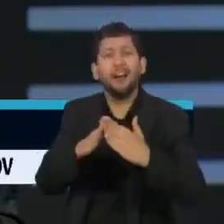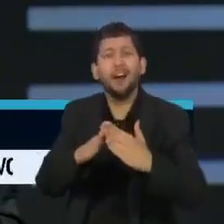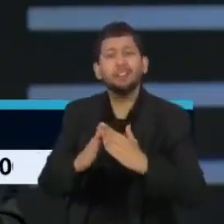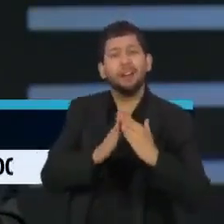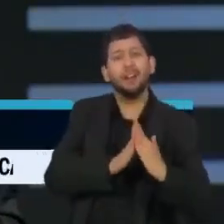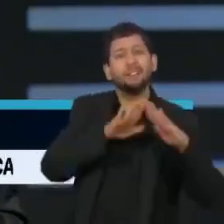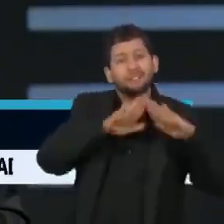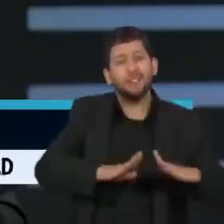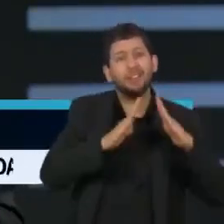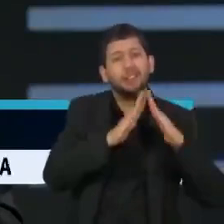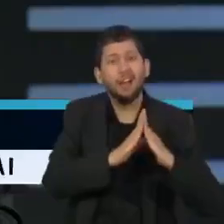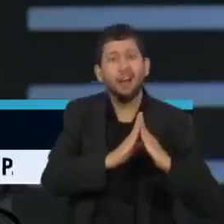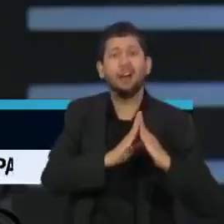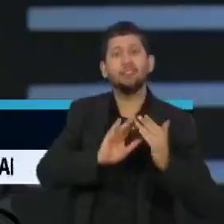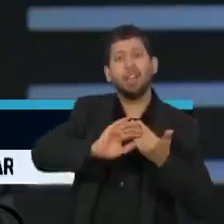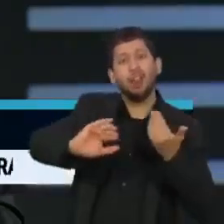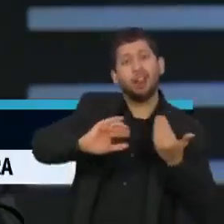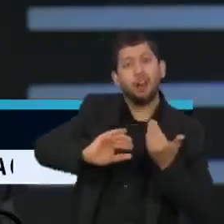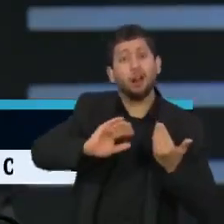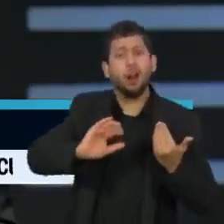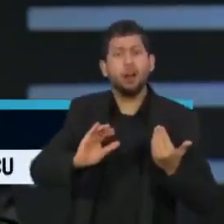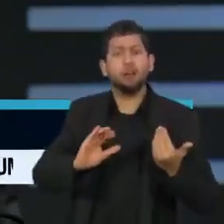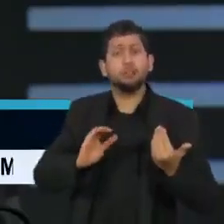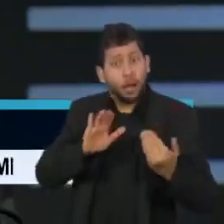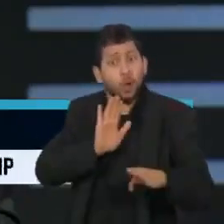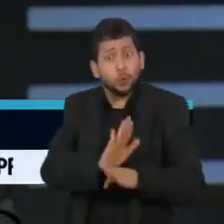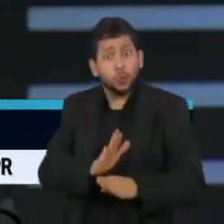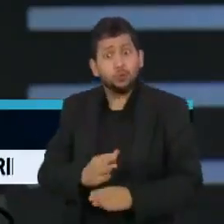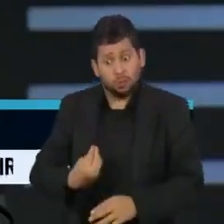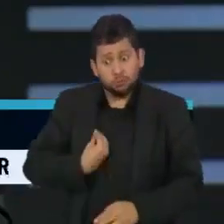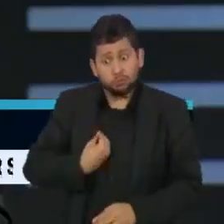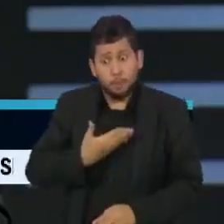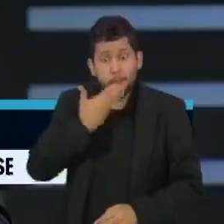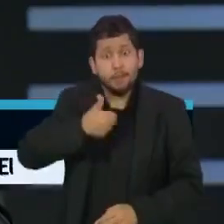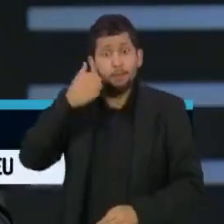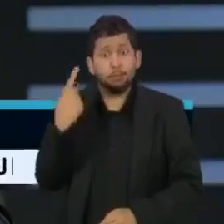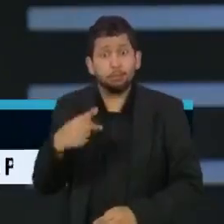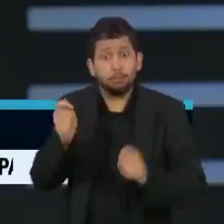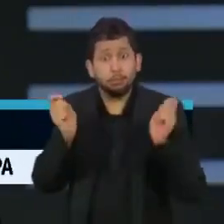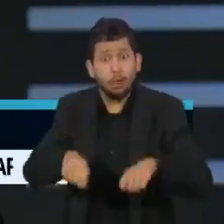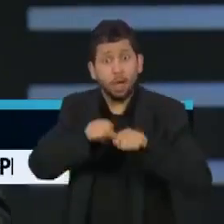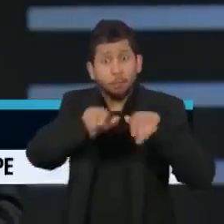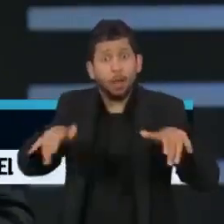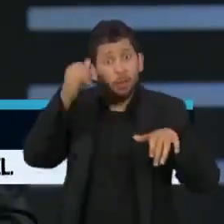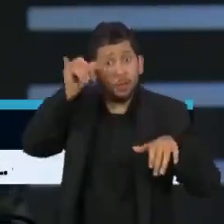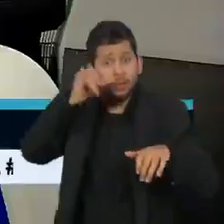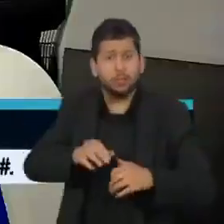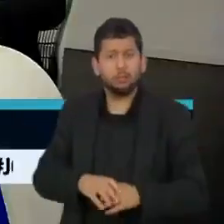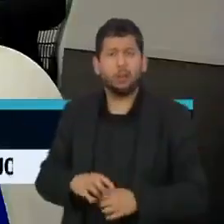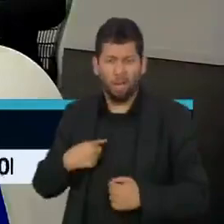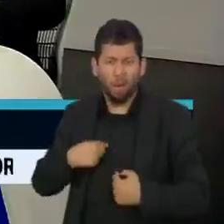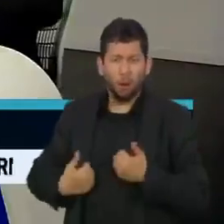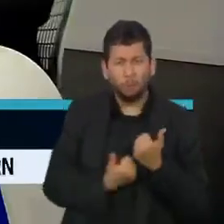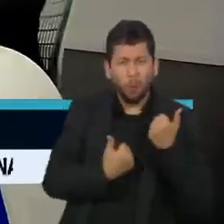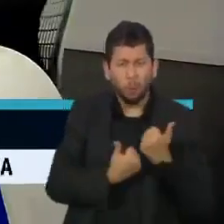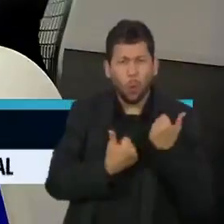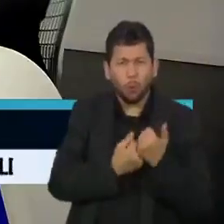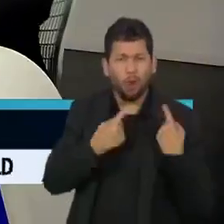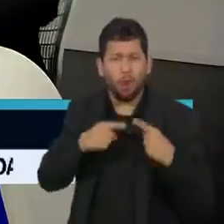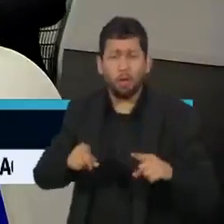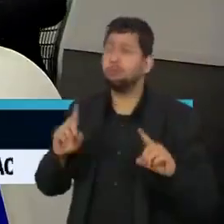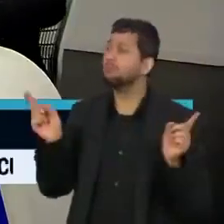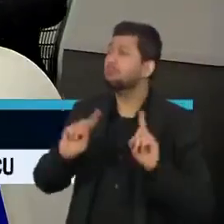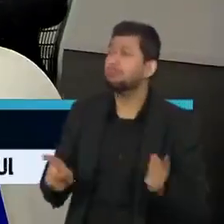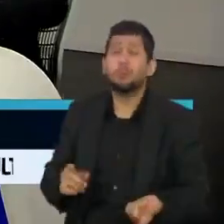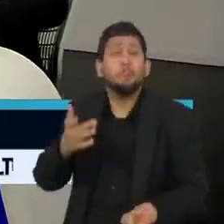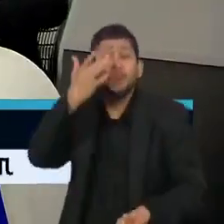quando elas estão salvando vidas jornalista responsável não pode ter tipo de criticar vacinas não é